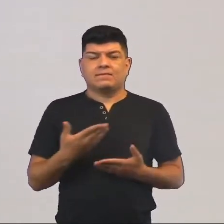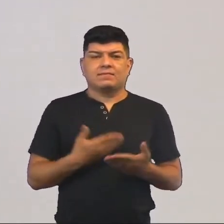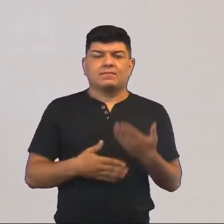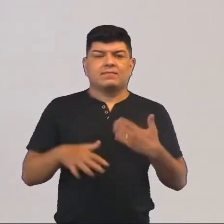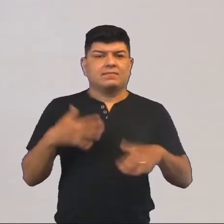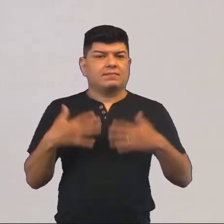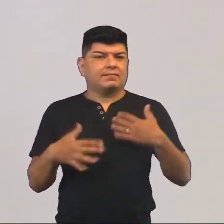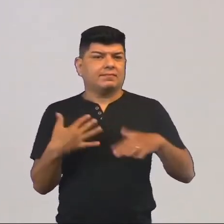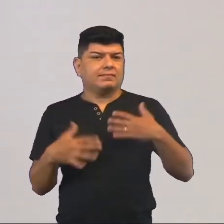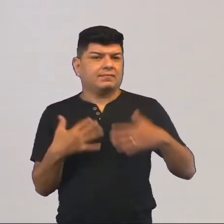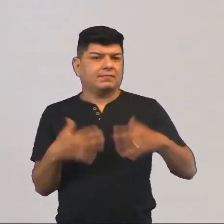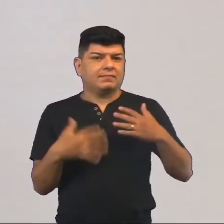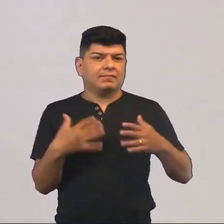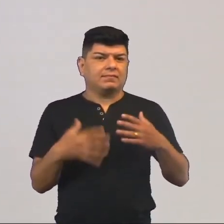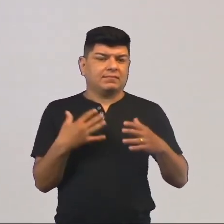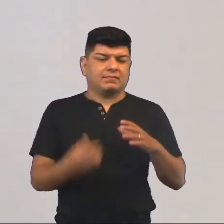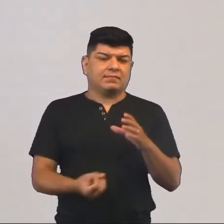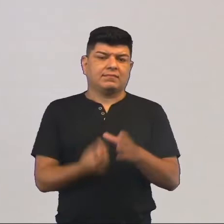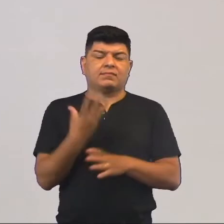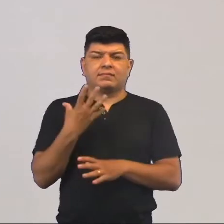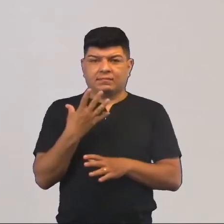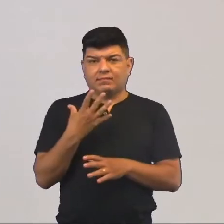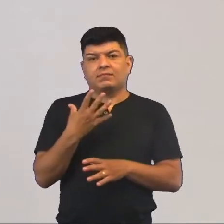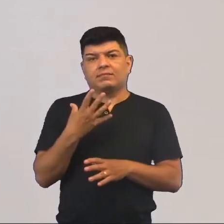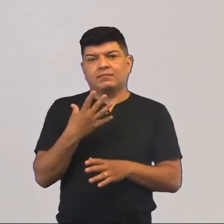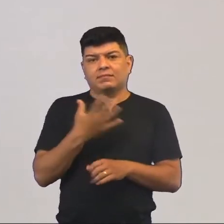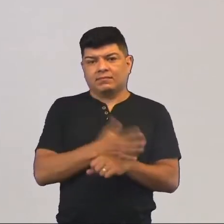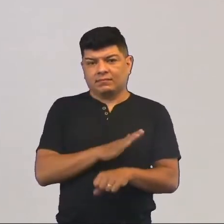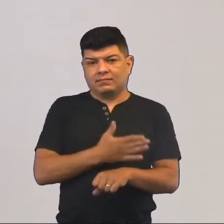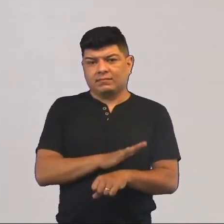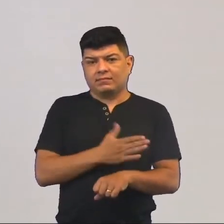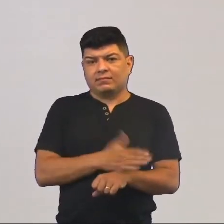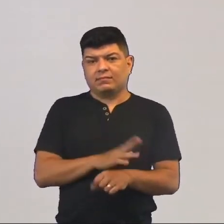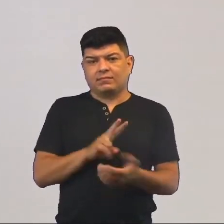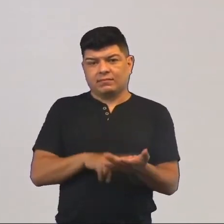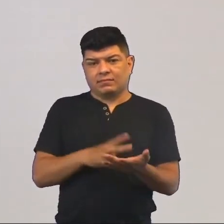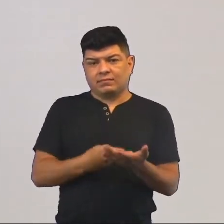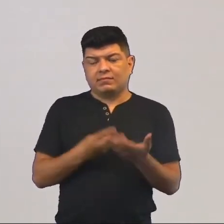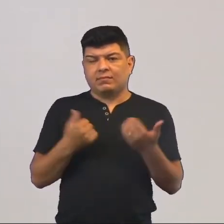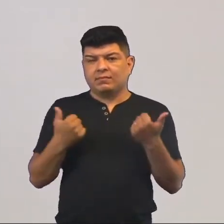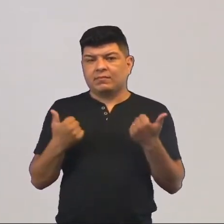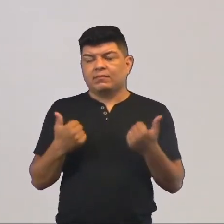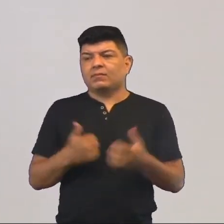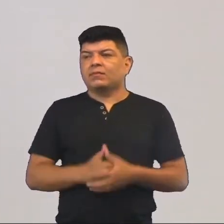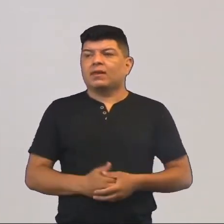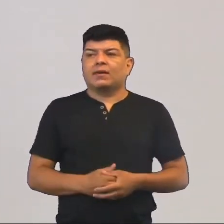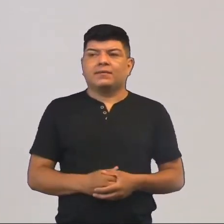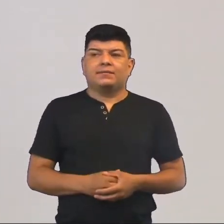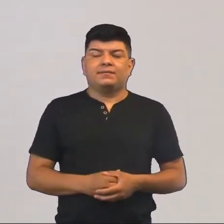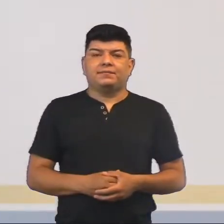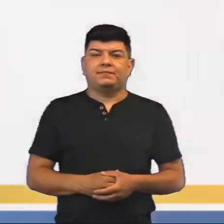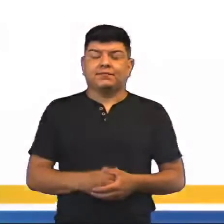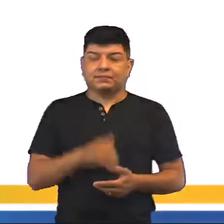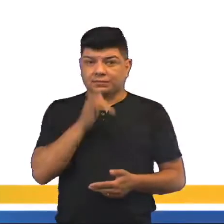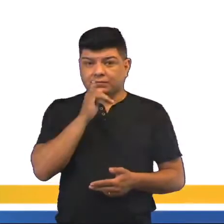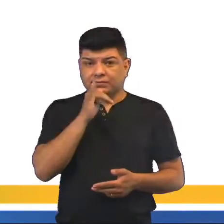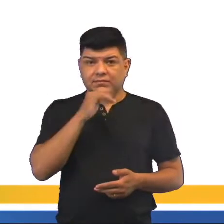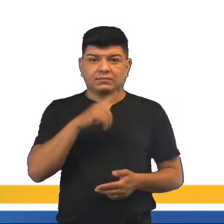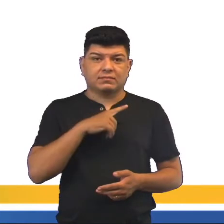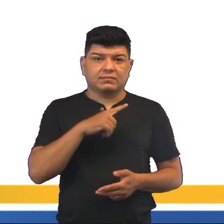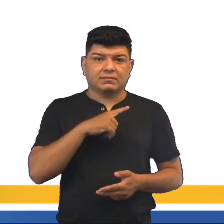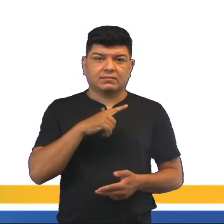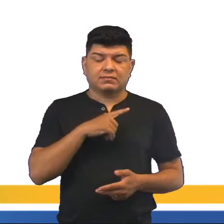esses movimentos pré-criados para uma execução aí do intérprete, né? Um exemplo